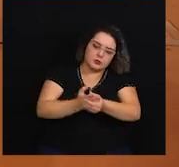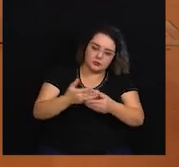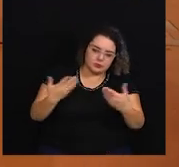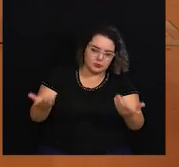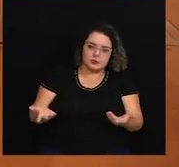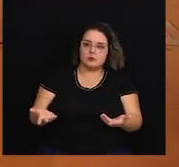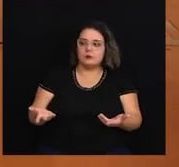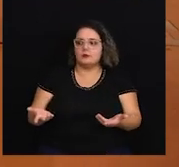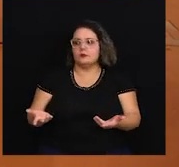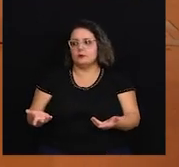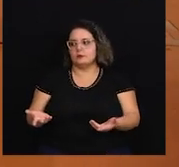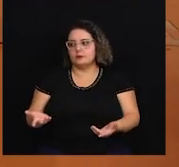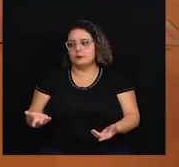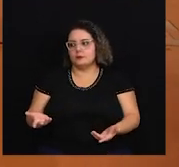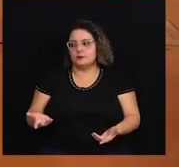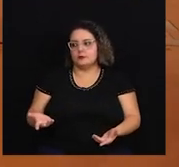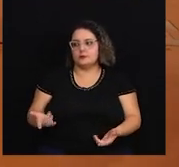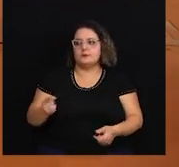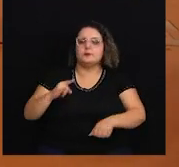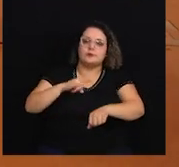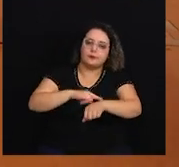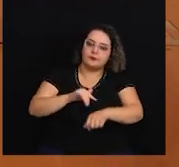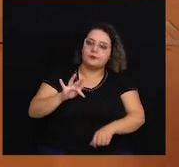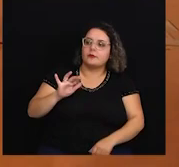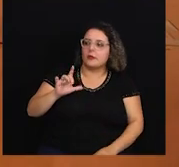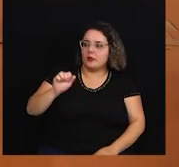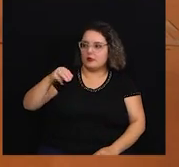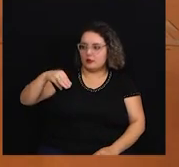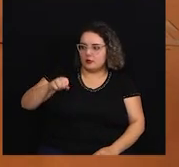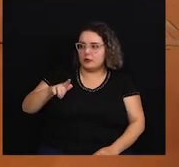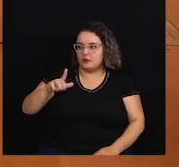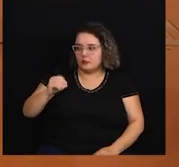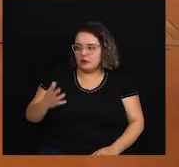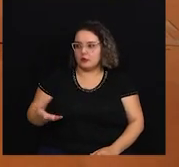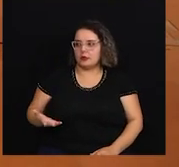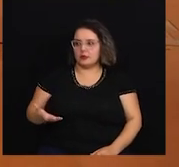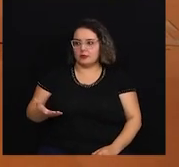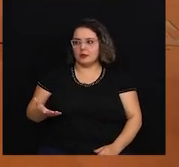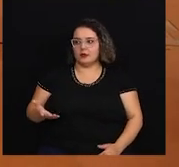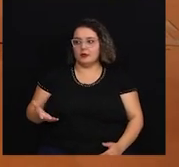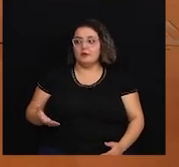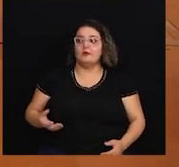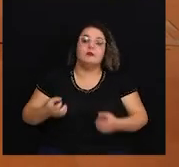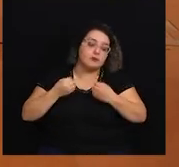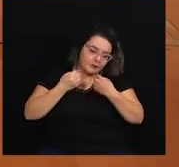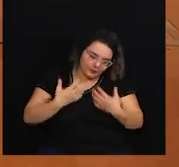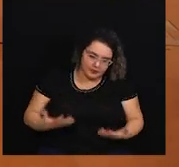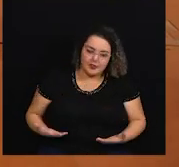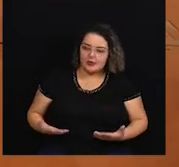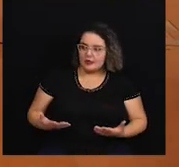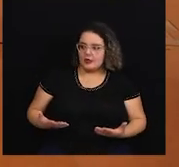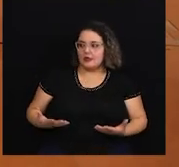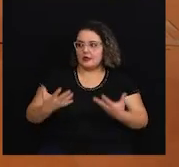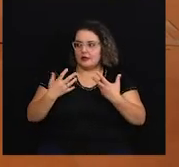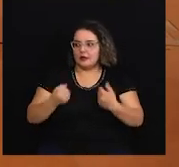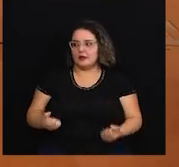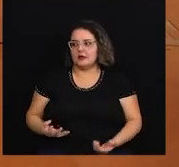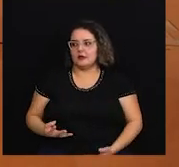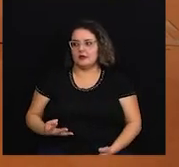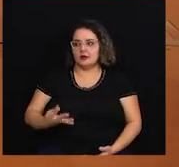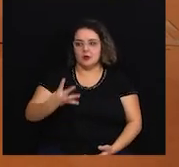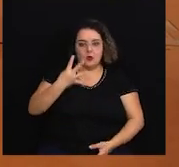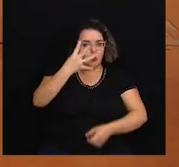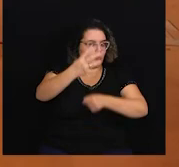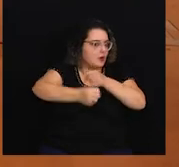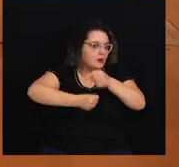passei pelo deixar do Flamengo foi bem recebido que teve um pau naquele eu quero ela Fiquei uns 4